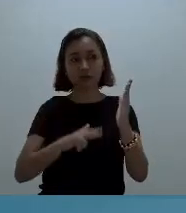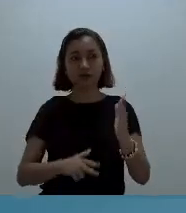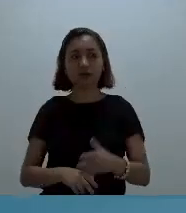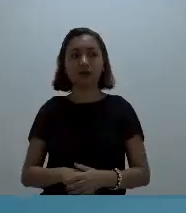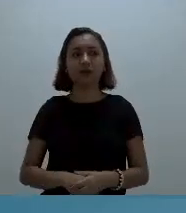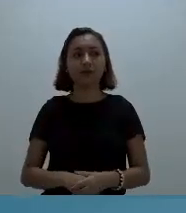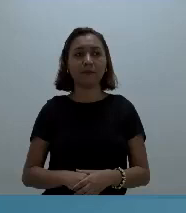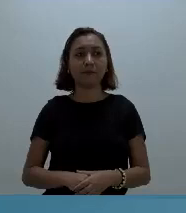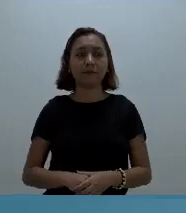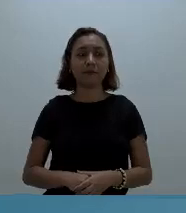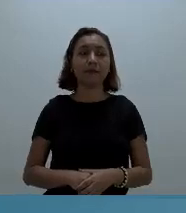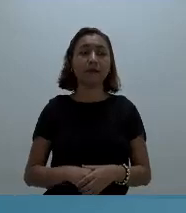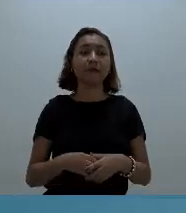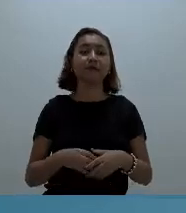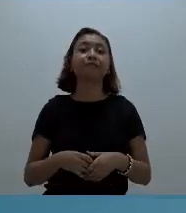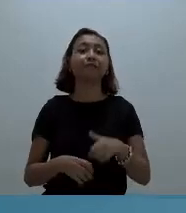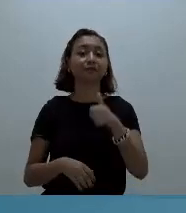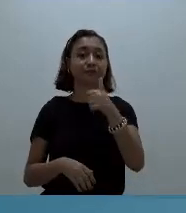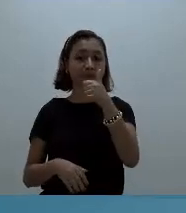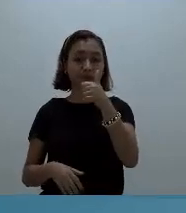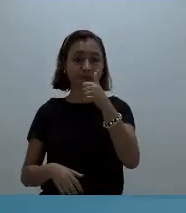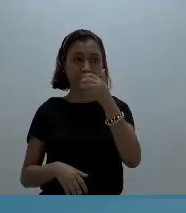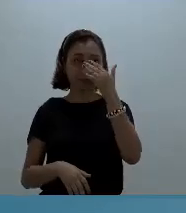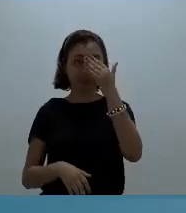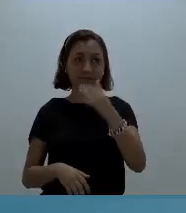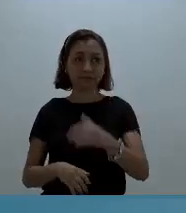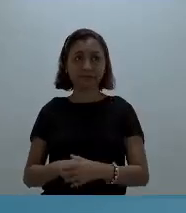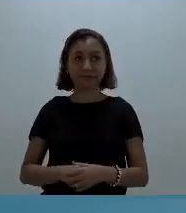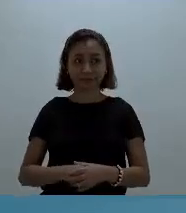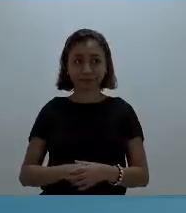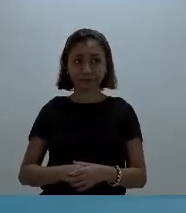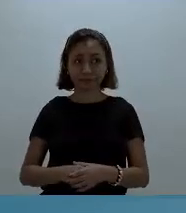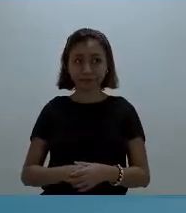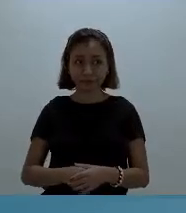A proposta da presidência já consta